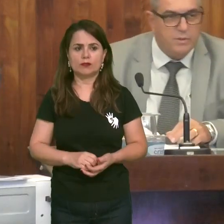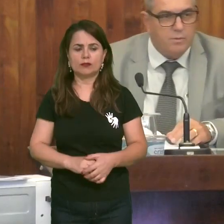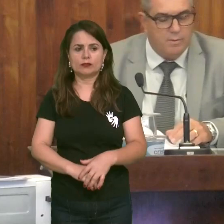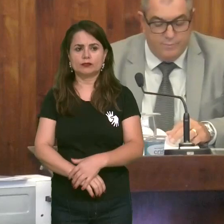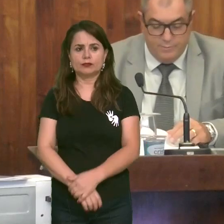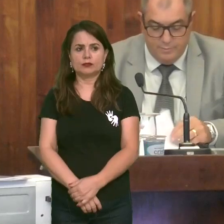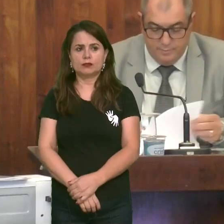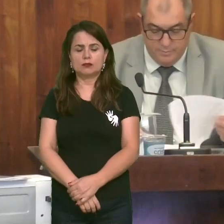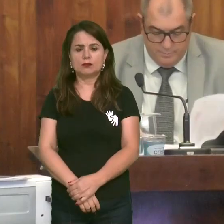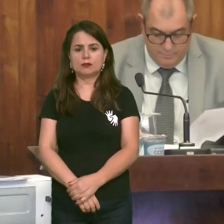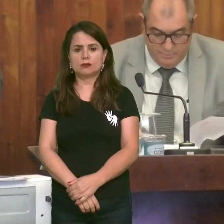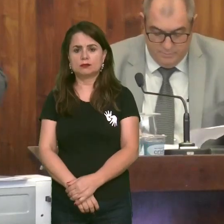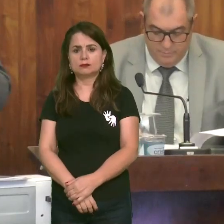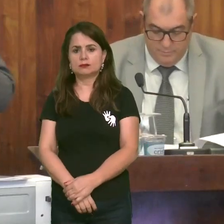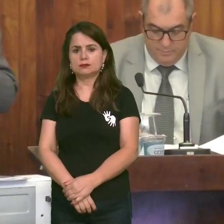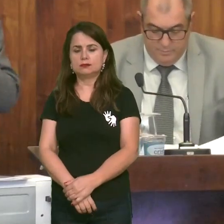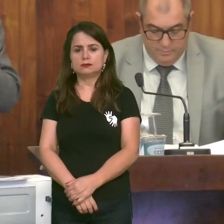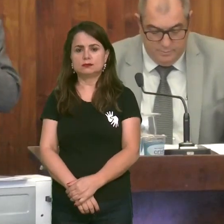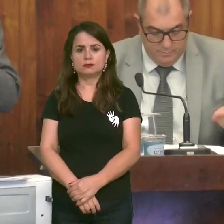hoje é 29